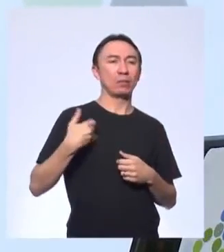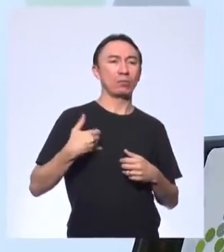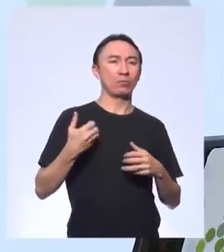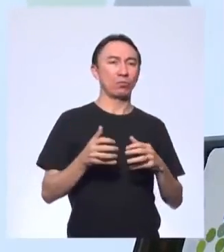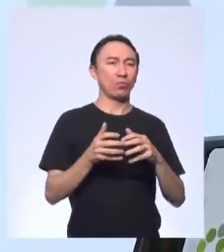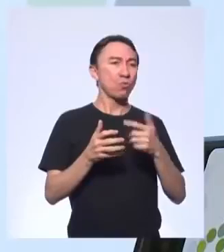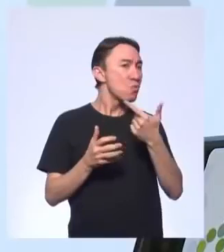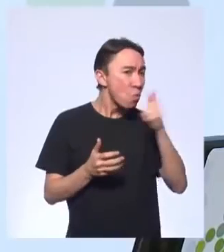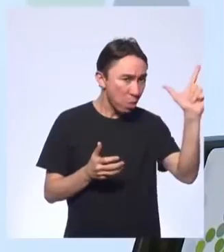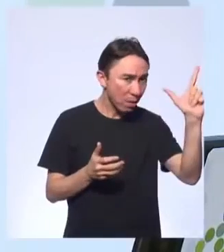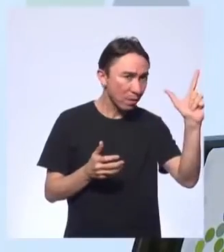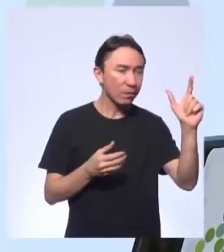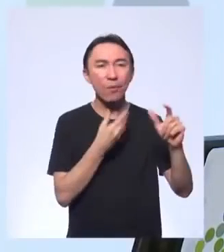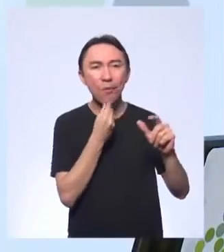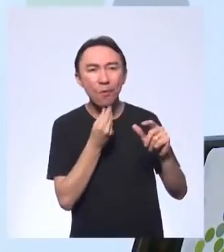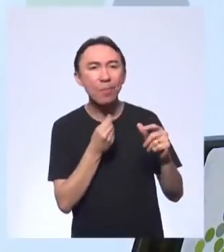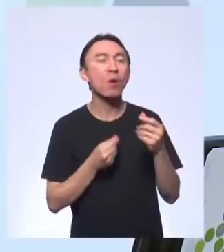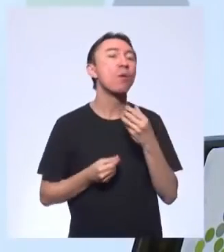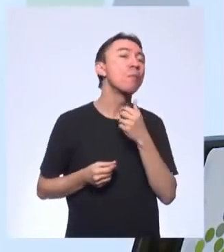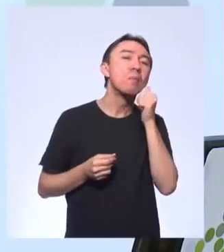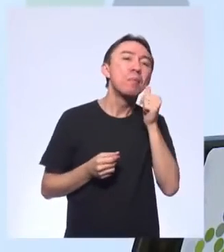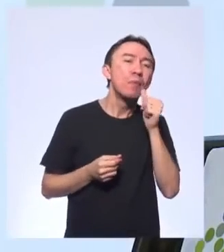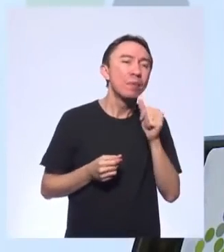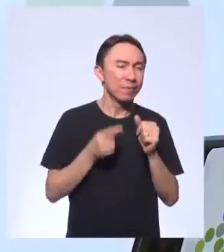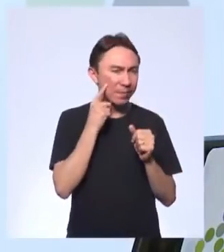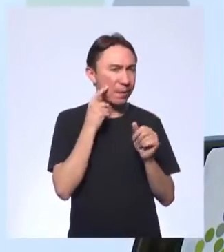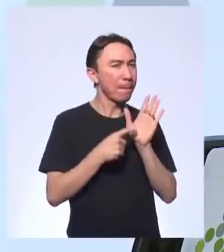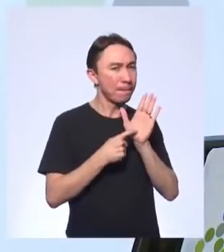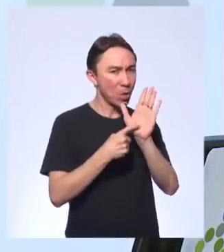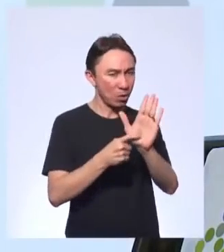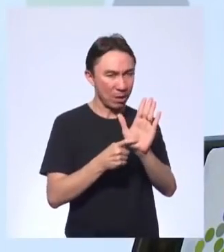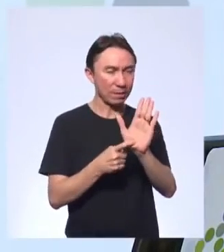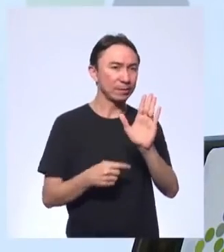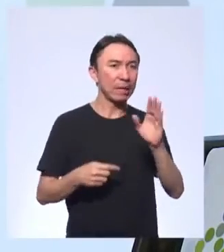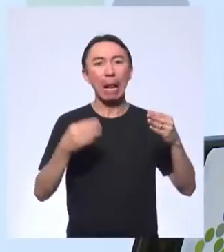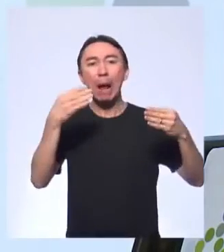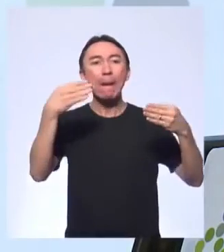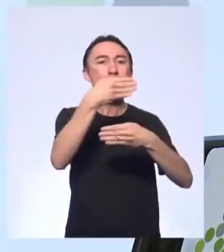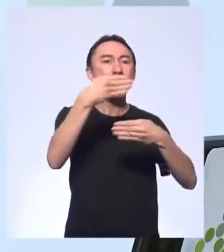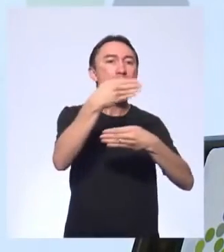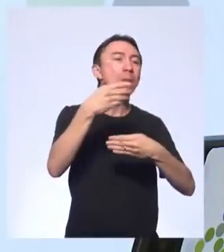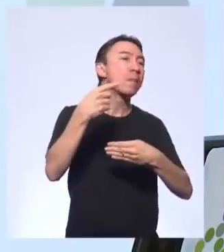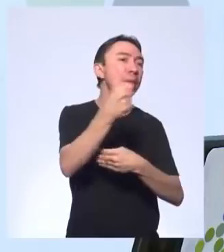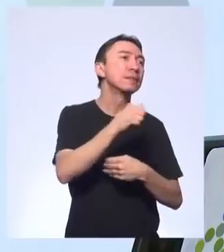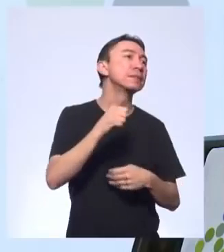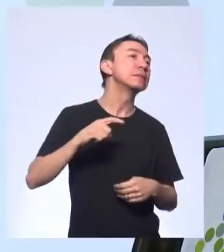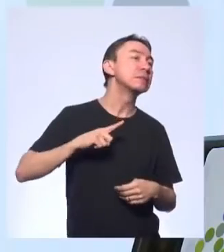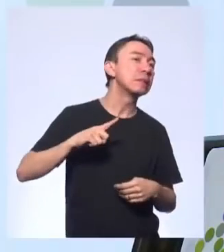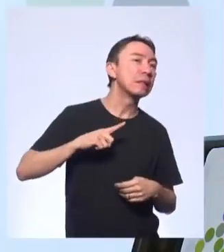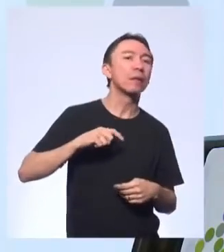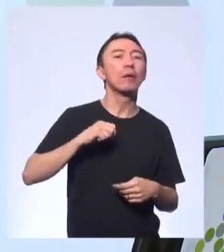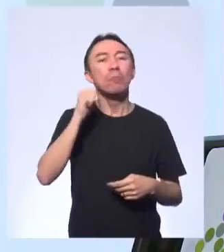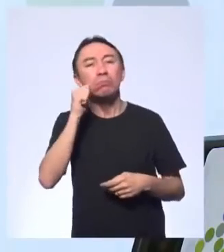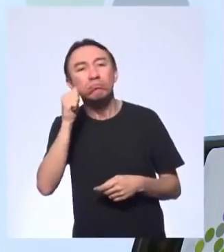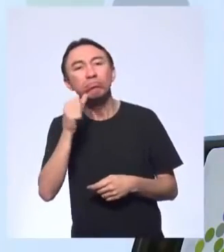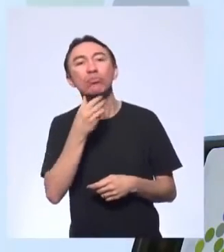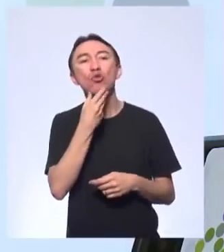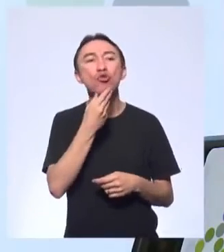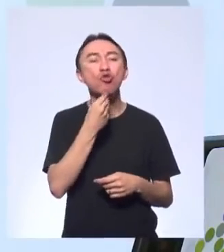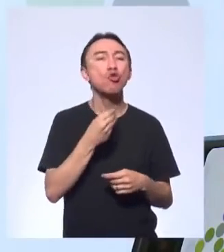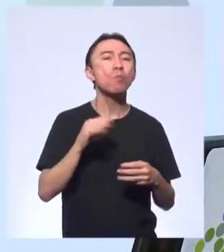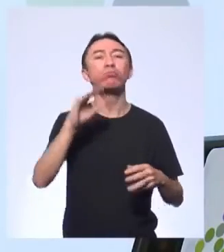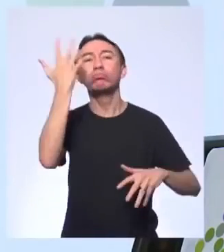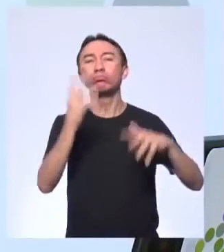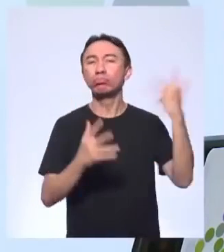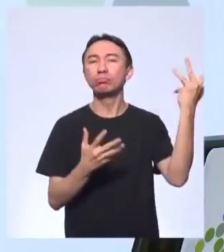trouxe algumas principais causas aí, que a gente vai ver que acometem mulheres e que acometem homens, e aí a gente vai